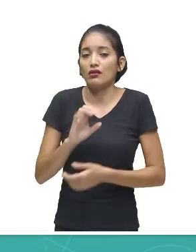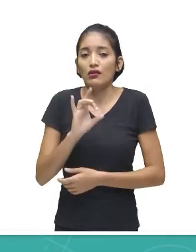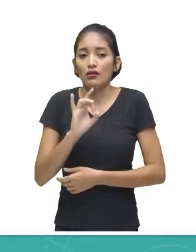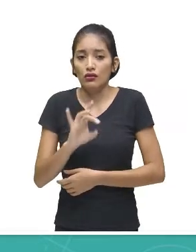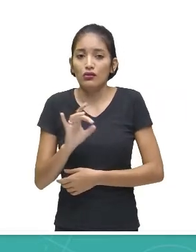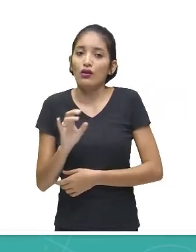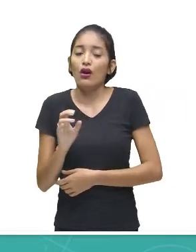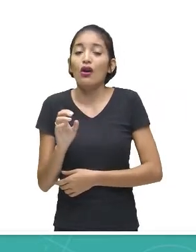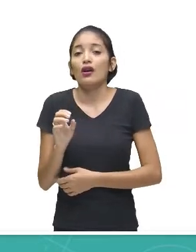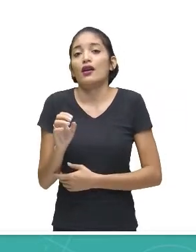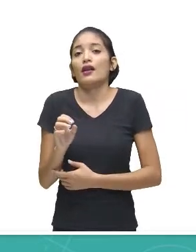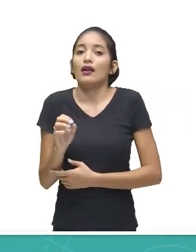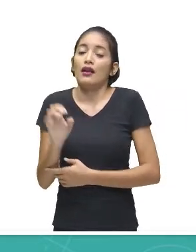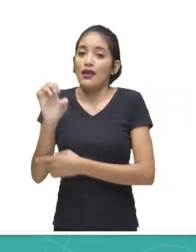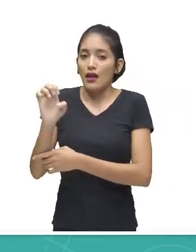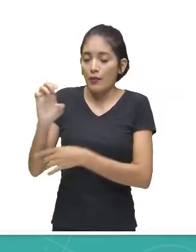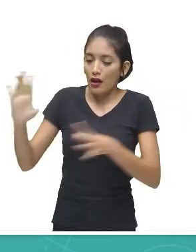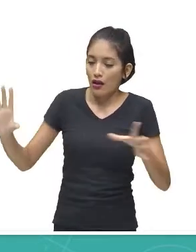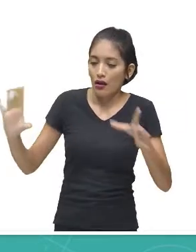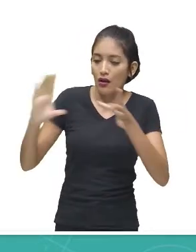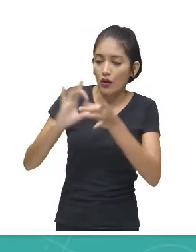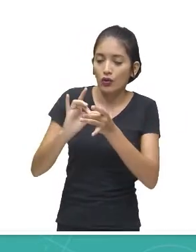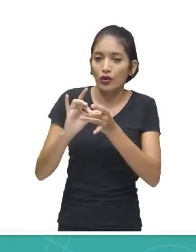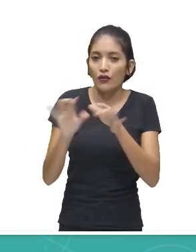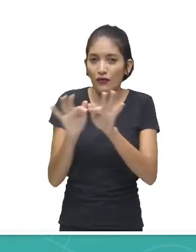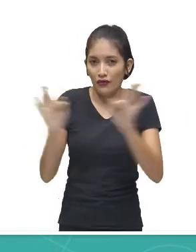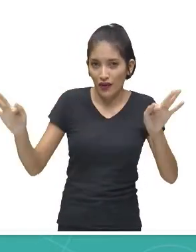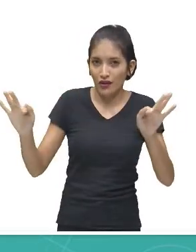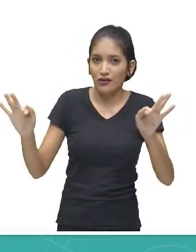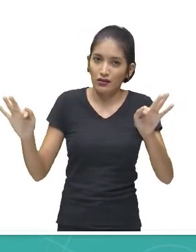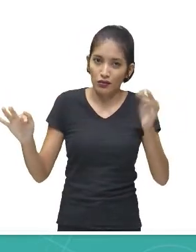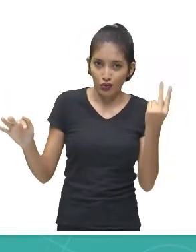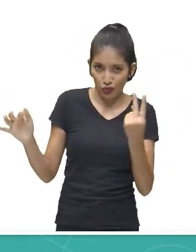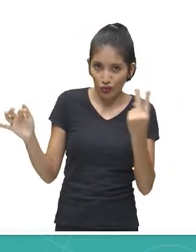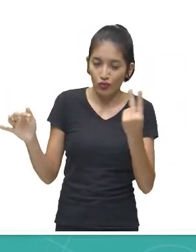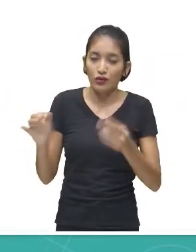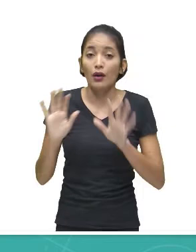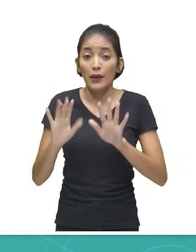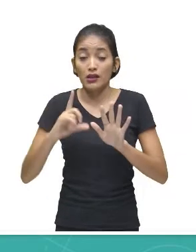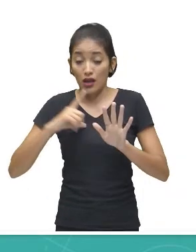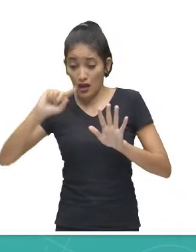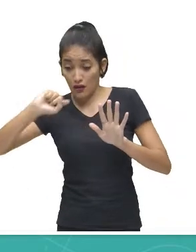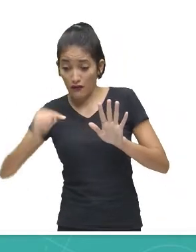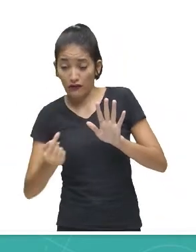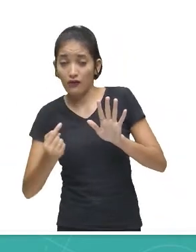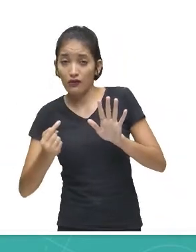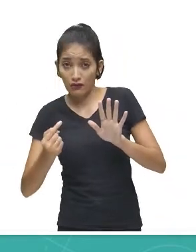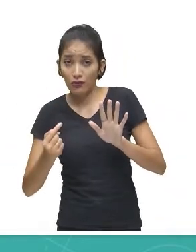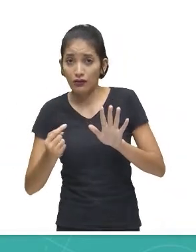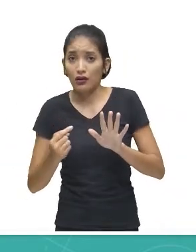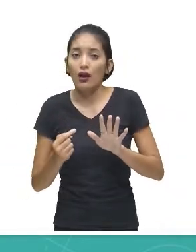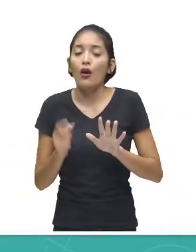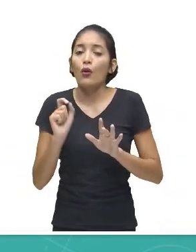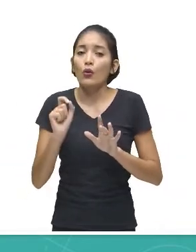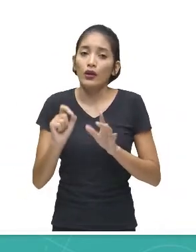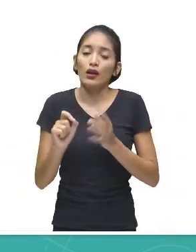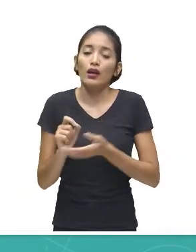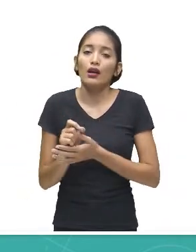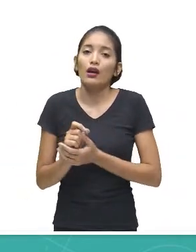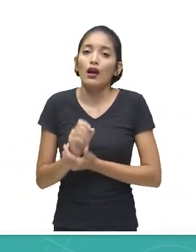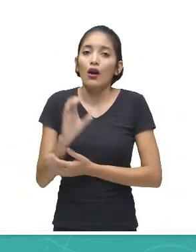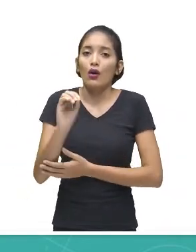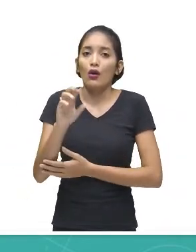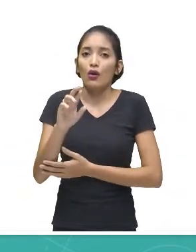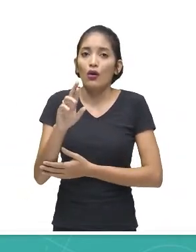o ezinho para unir as duas orações, tá? Mas como eu tenho a vírgula e não tenho conjunção, ela é uma